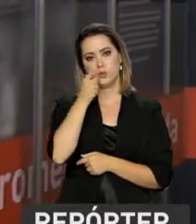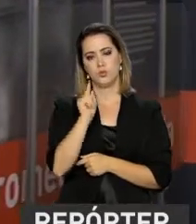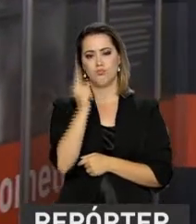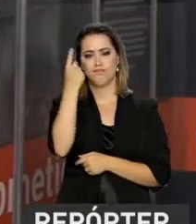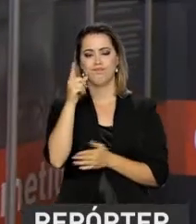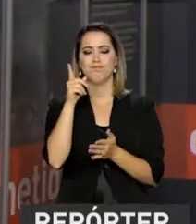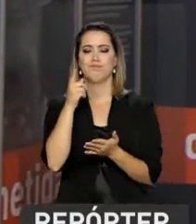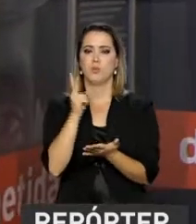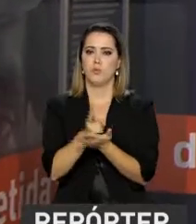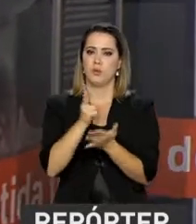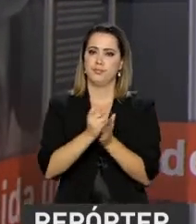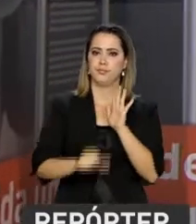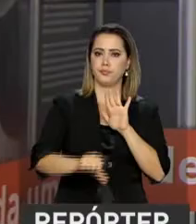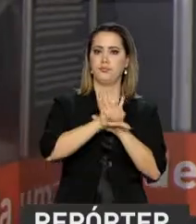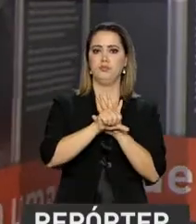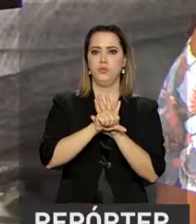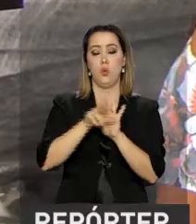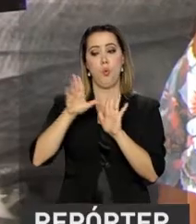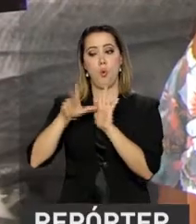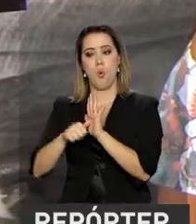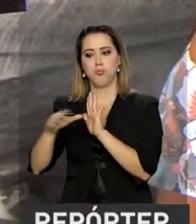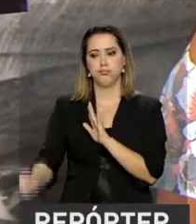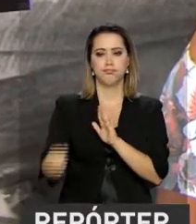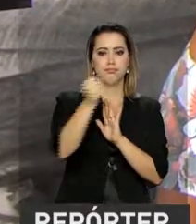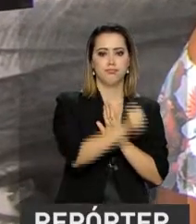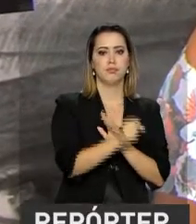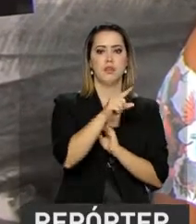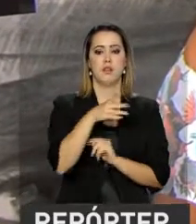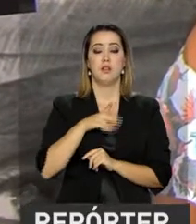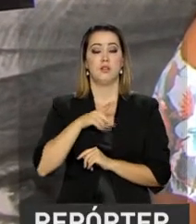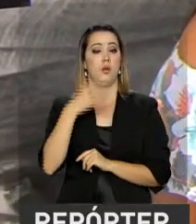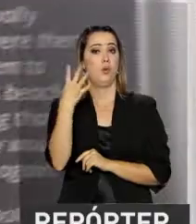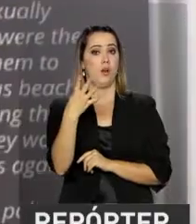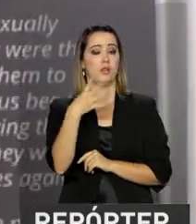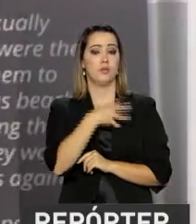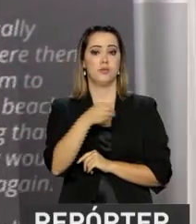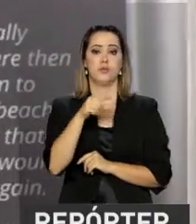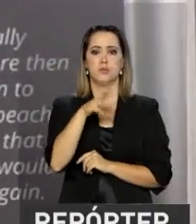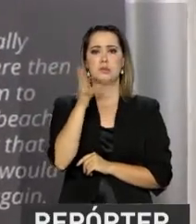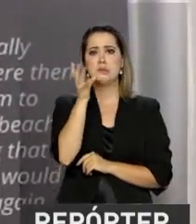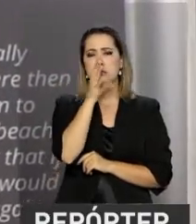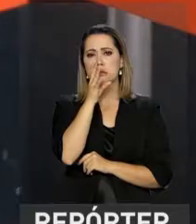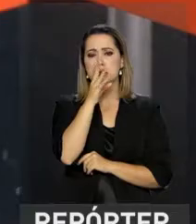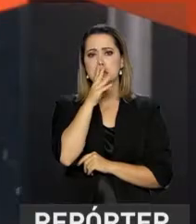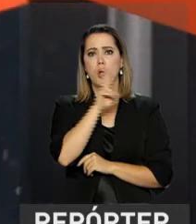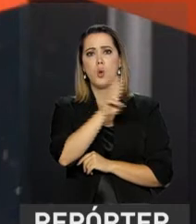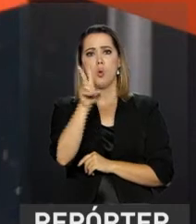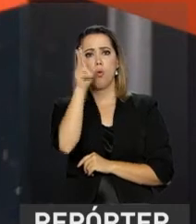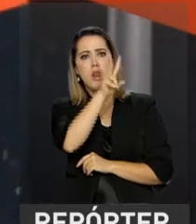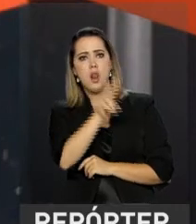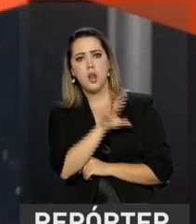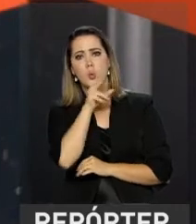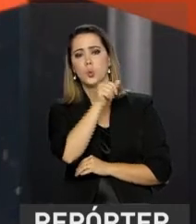mesmo crime, o tráfico de pessoas. Verônica, que tem 4 filhos, diz que ficou impressionada com os depoimentos que leu